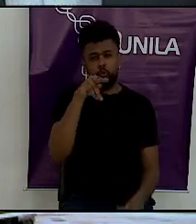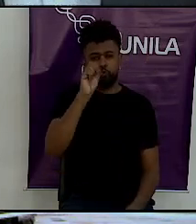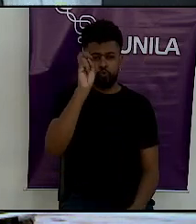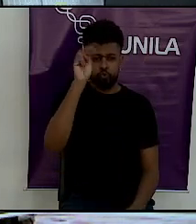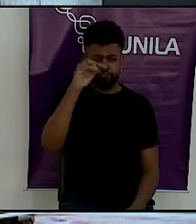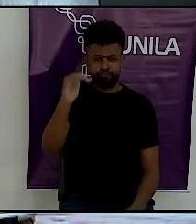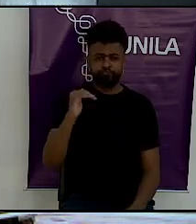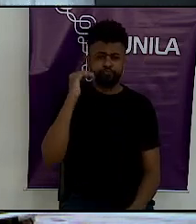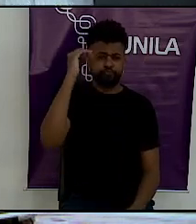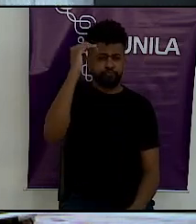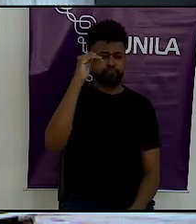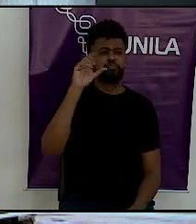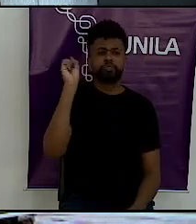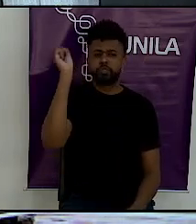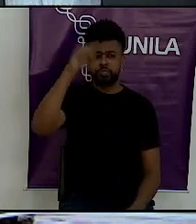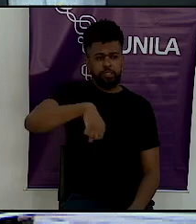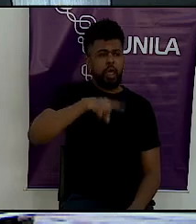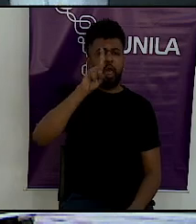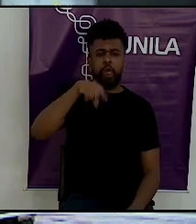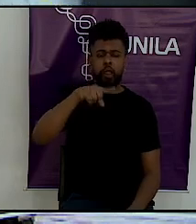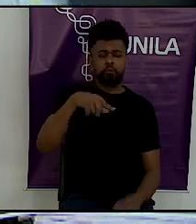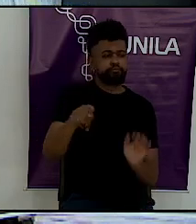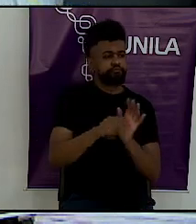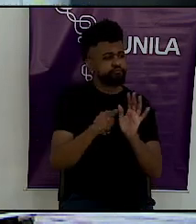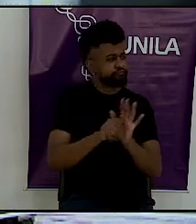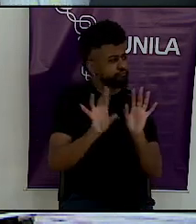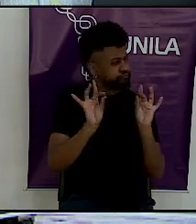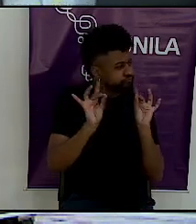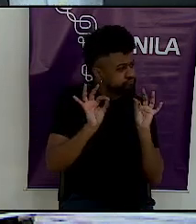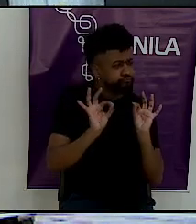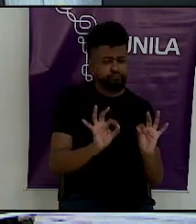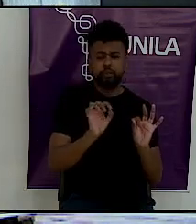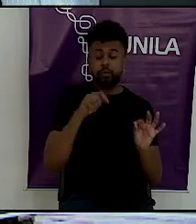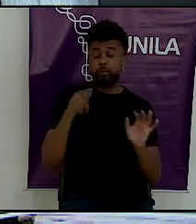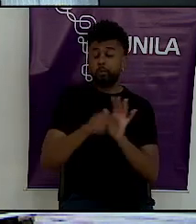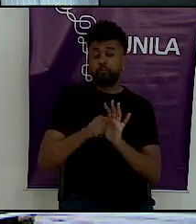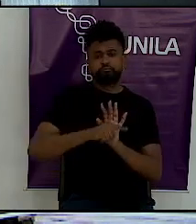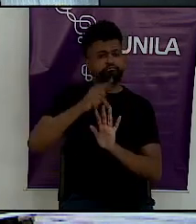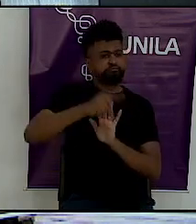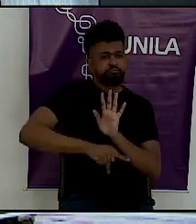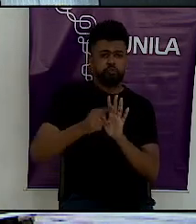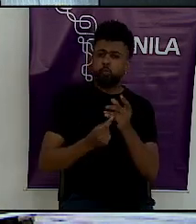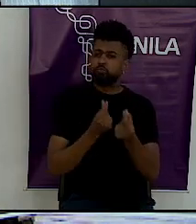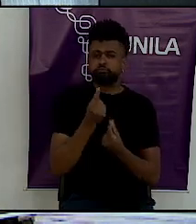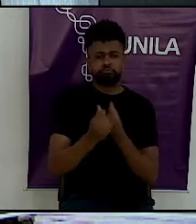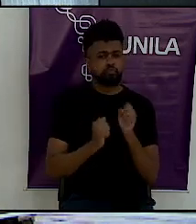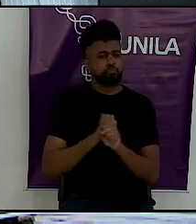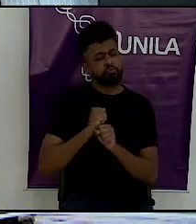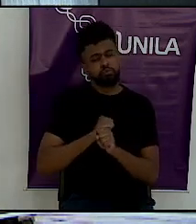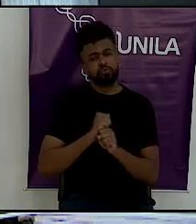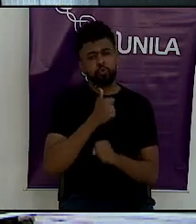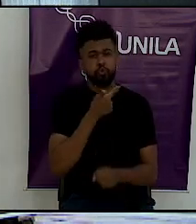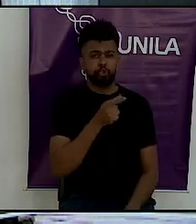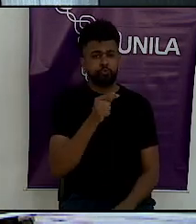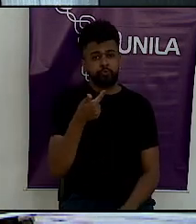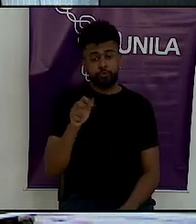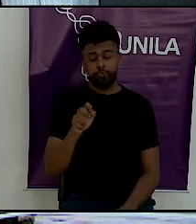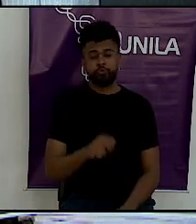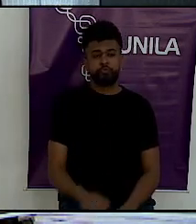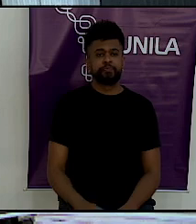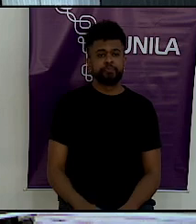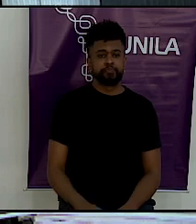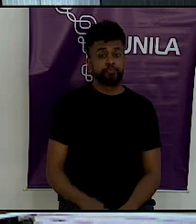onde aí sim será definido como a programação orçamentária de 2025.